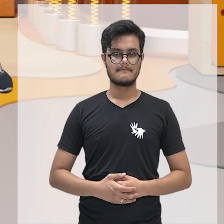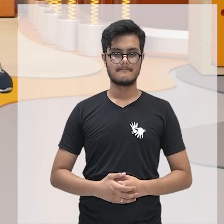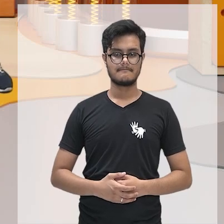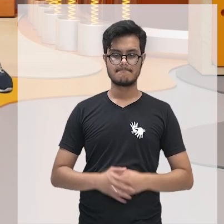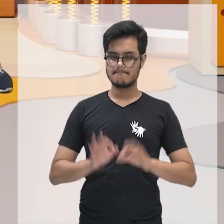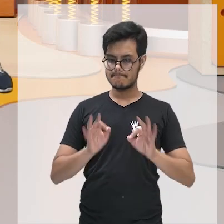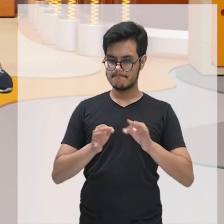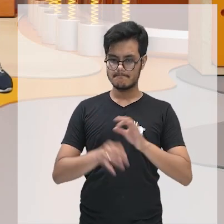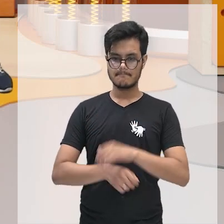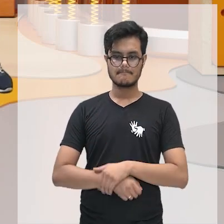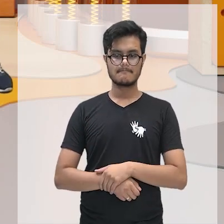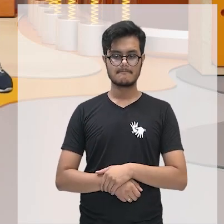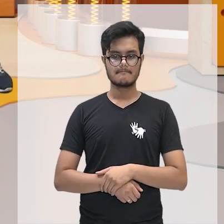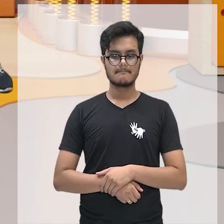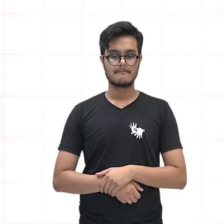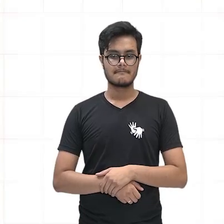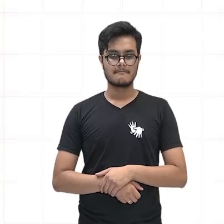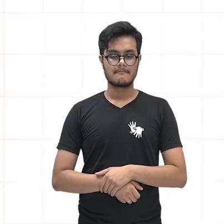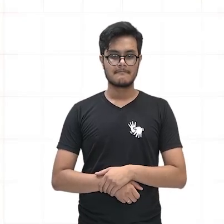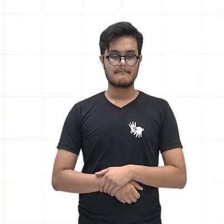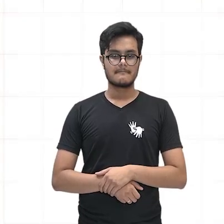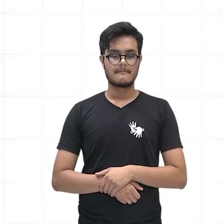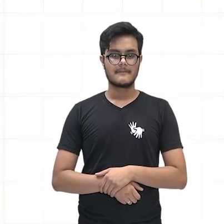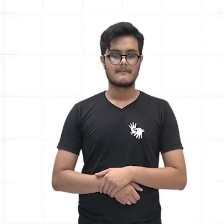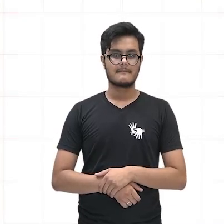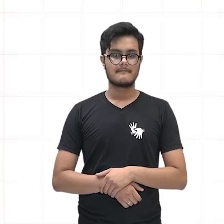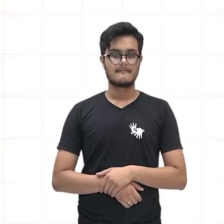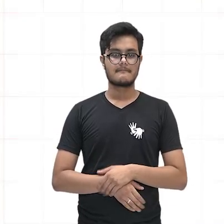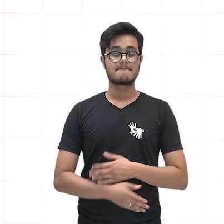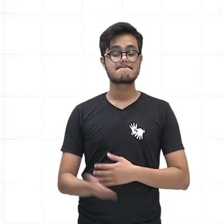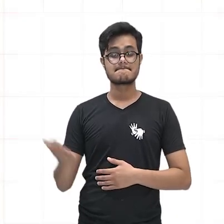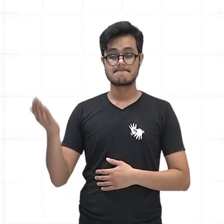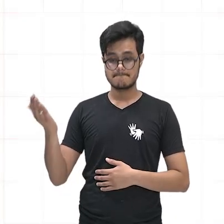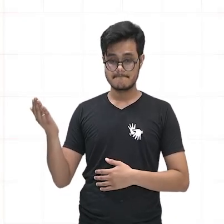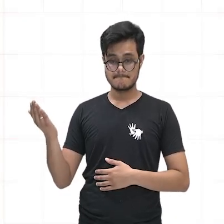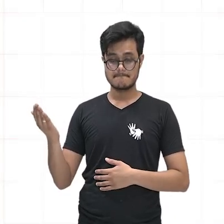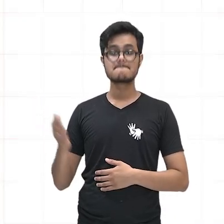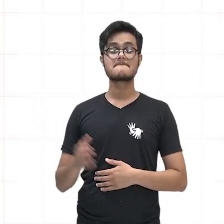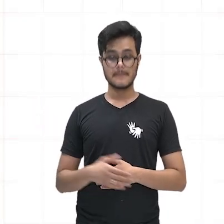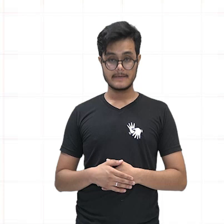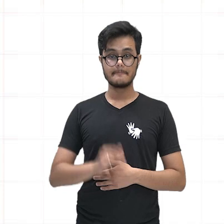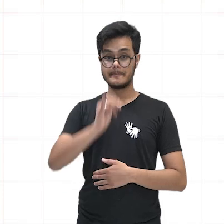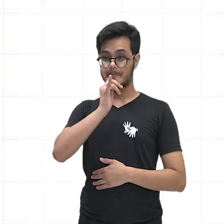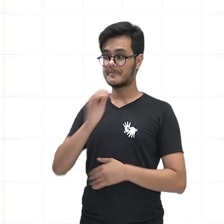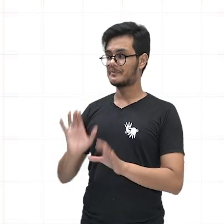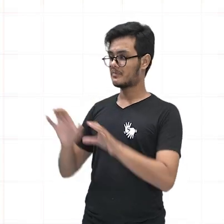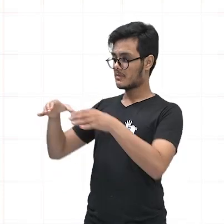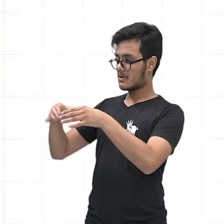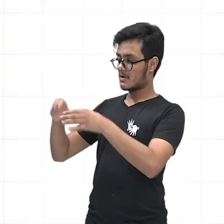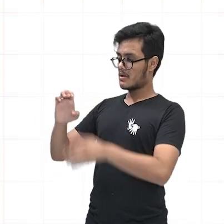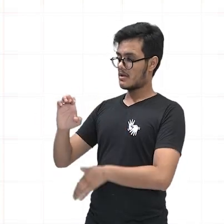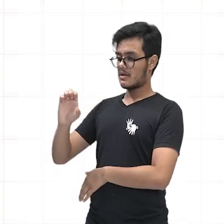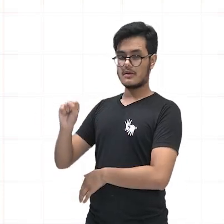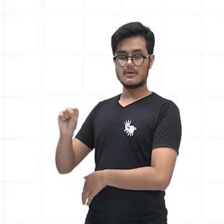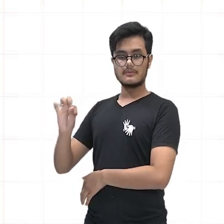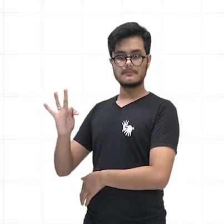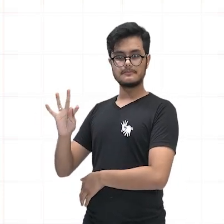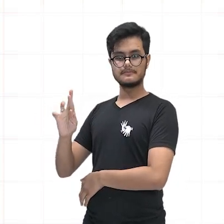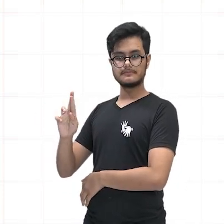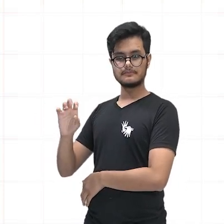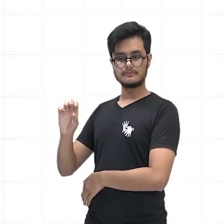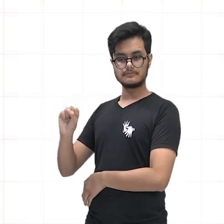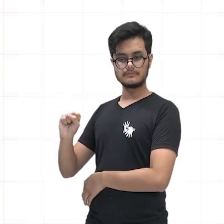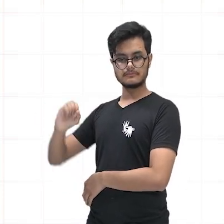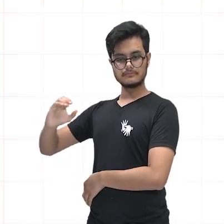certo nós vamos ver olha só que a expansão e a influência etrusca iria trazer uma grande contribuição os